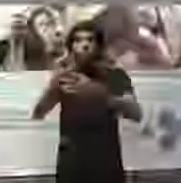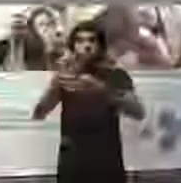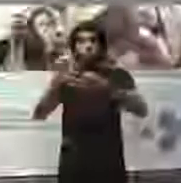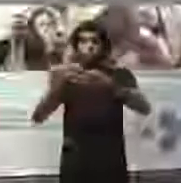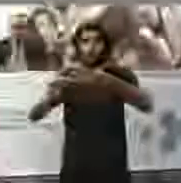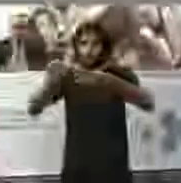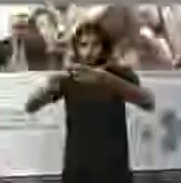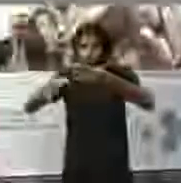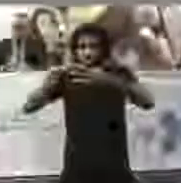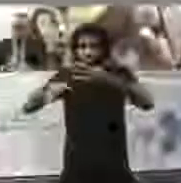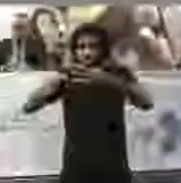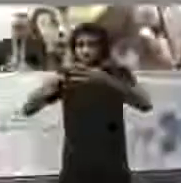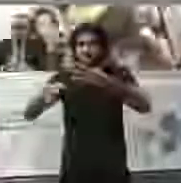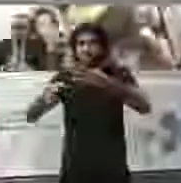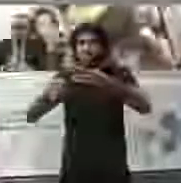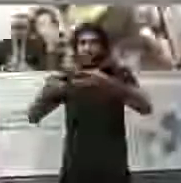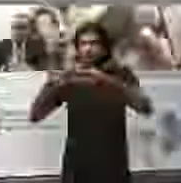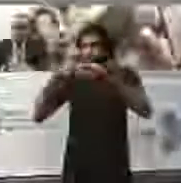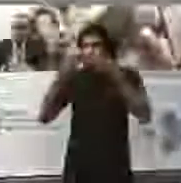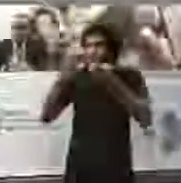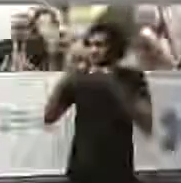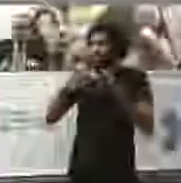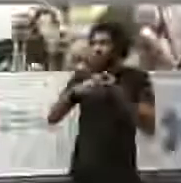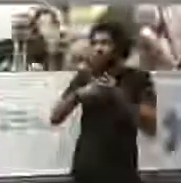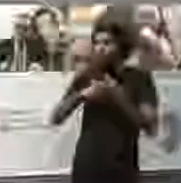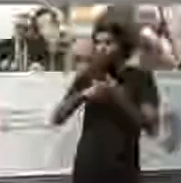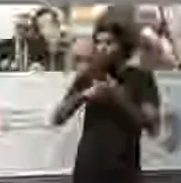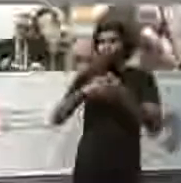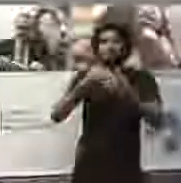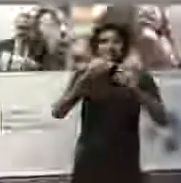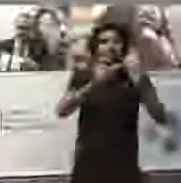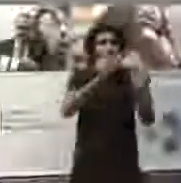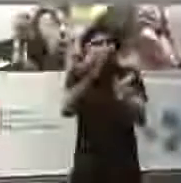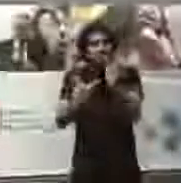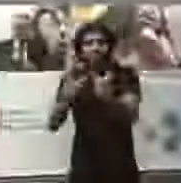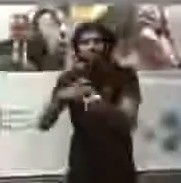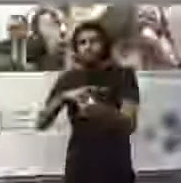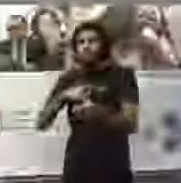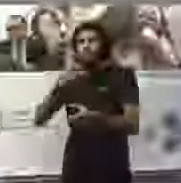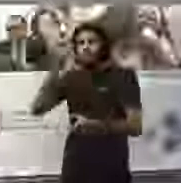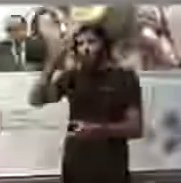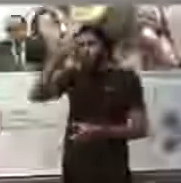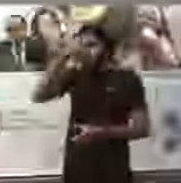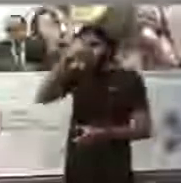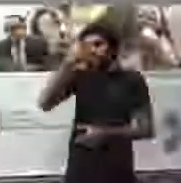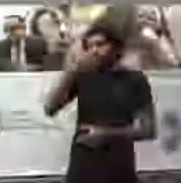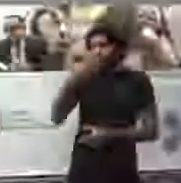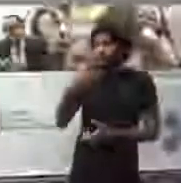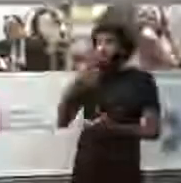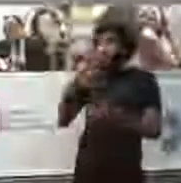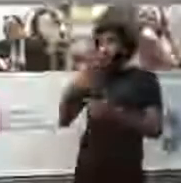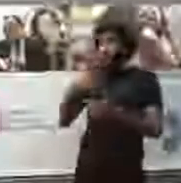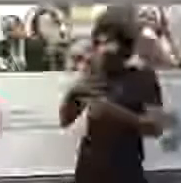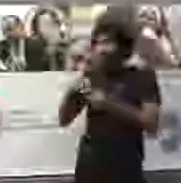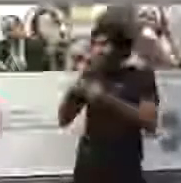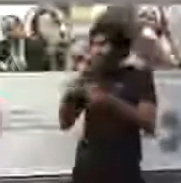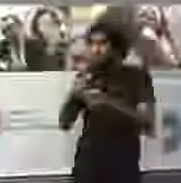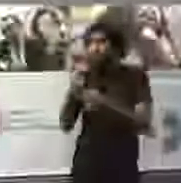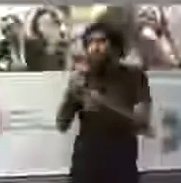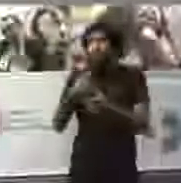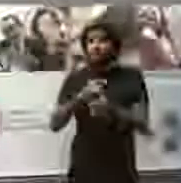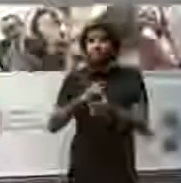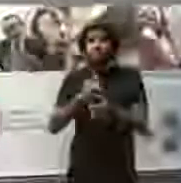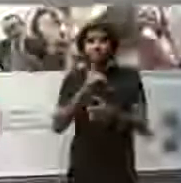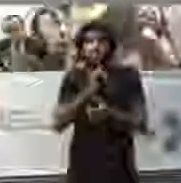muitas vezes não reconheço muitos membros do ministério público essa consciência é nós não temos aqui por exemplo seqüestro